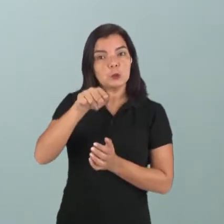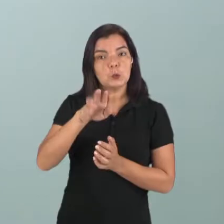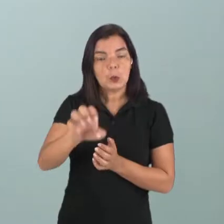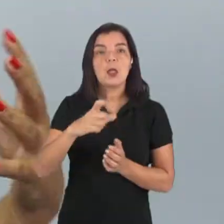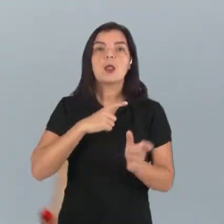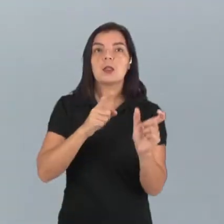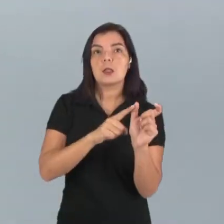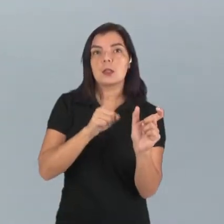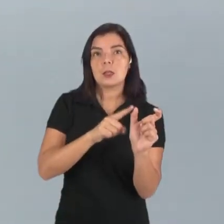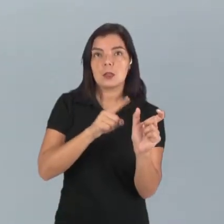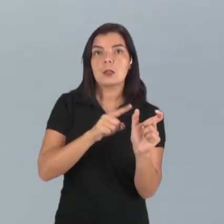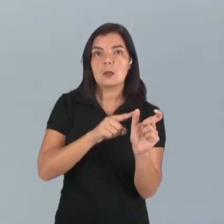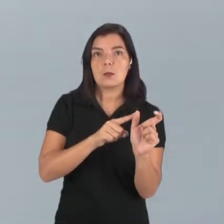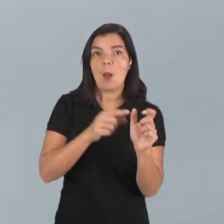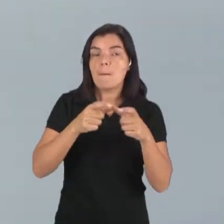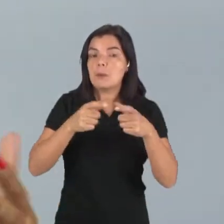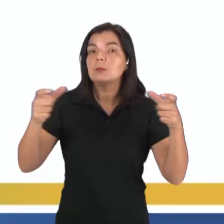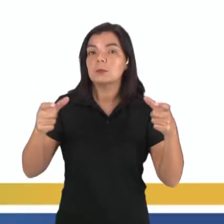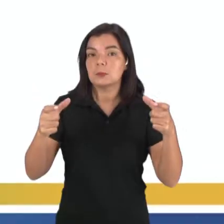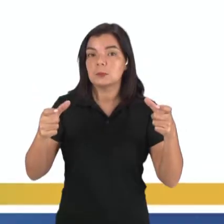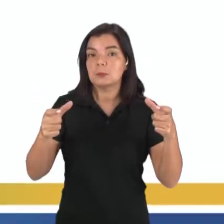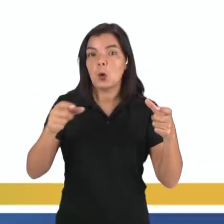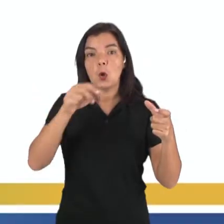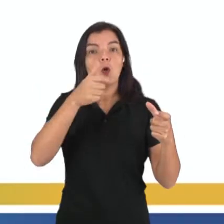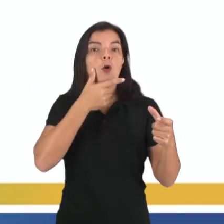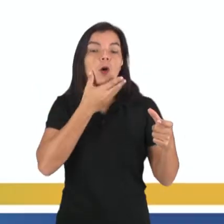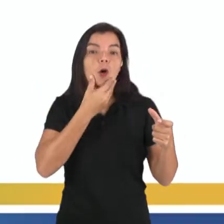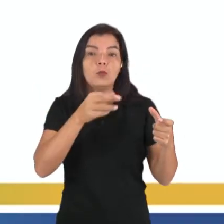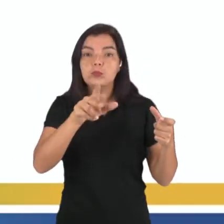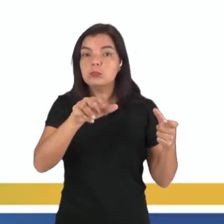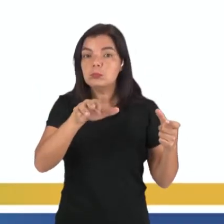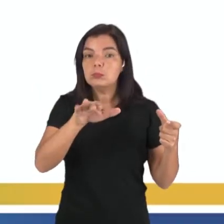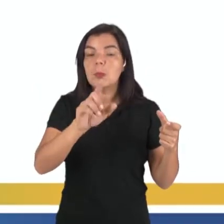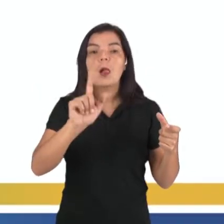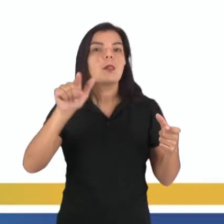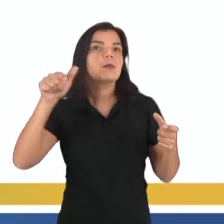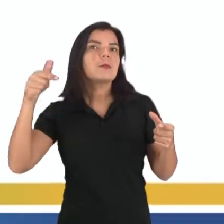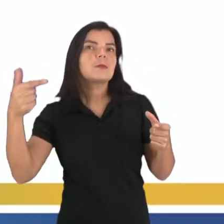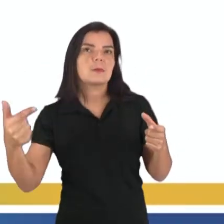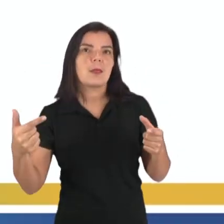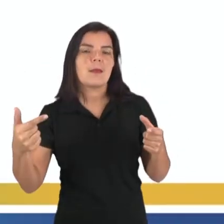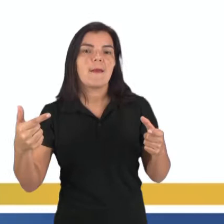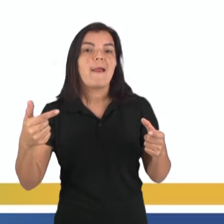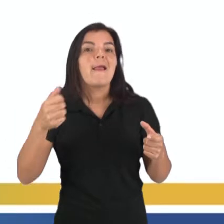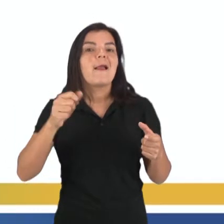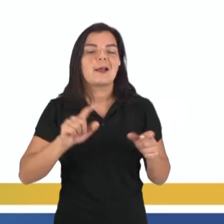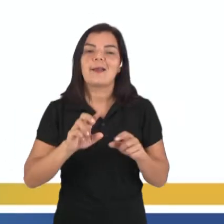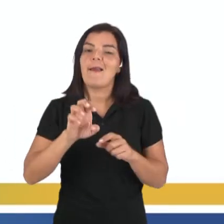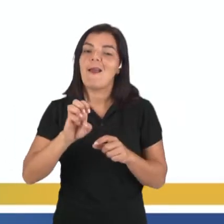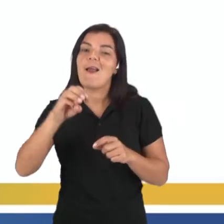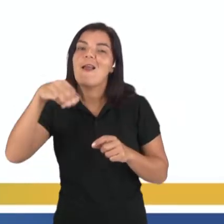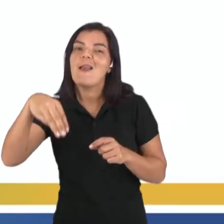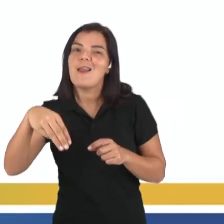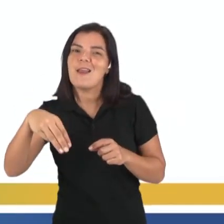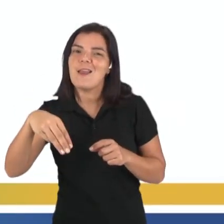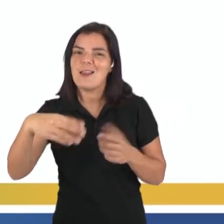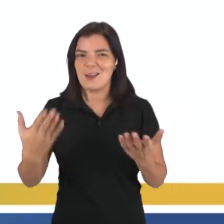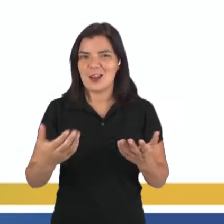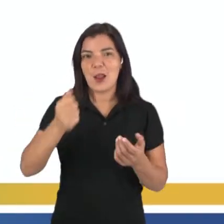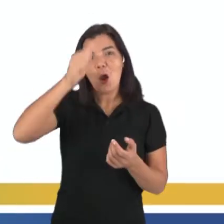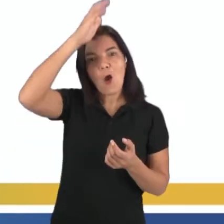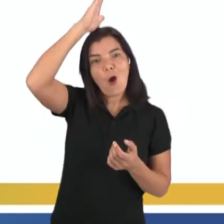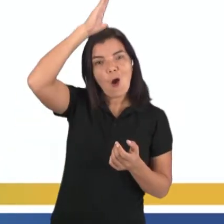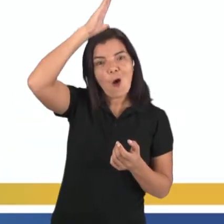eu tenho uma palavra mais genérica, mais ampla, que é a palavra irmão, depois do que eu tenho uma especificação, né? Eu de qual dos